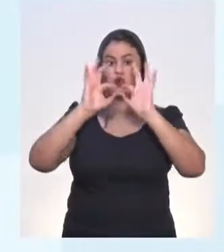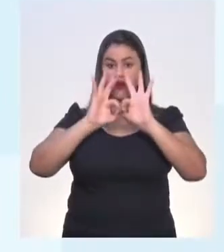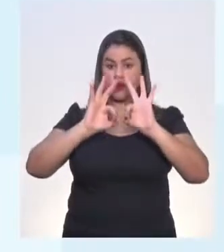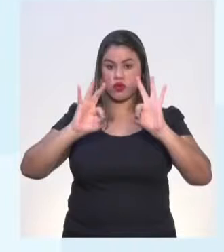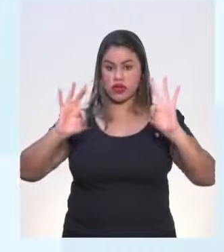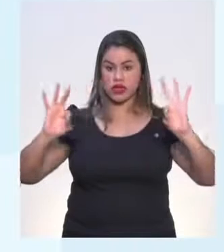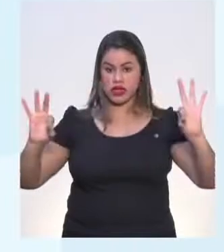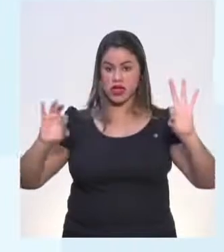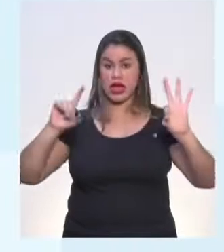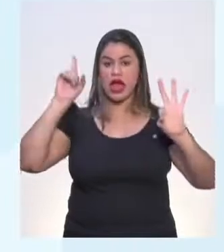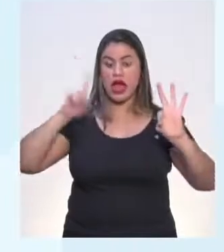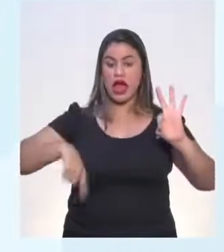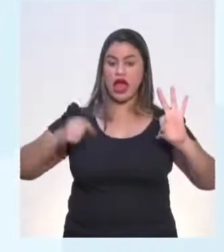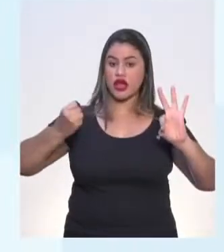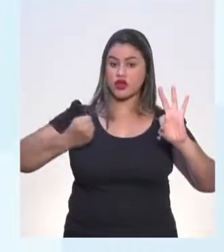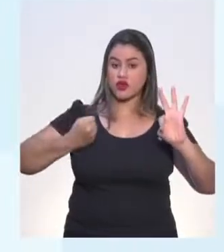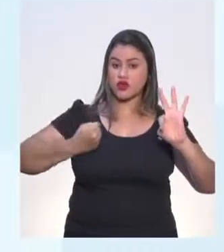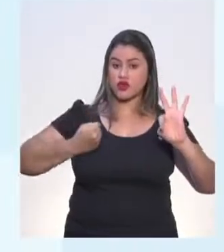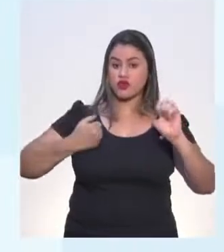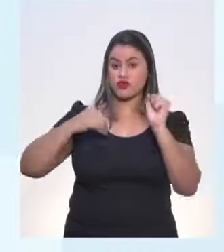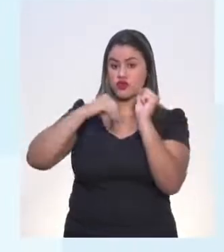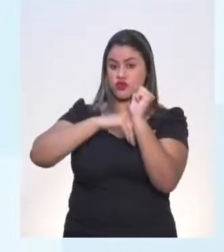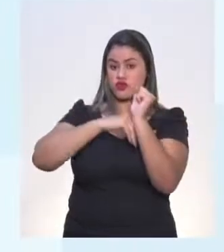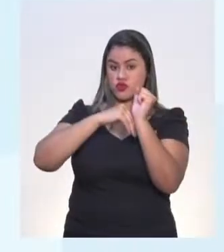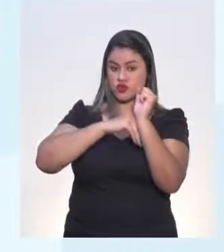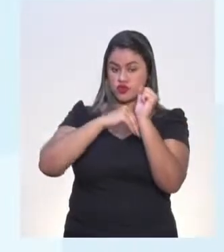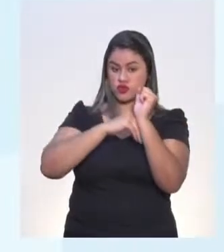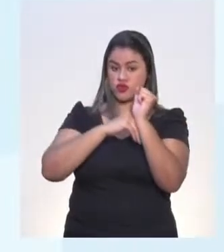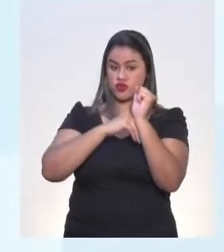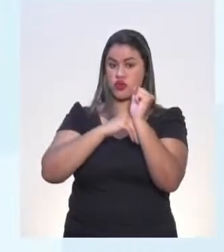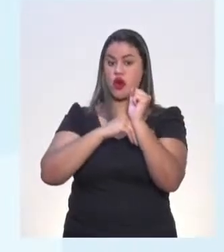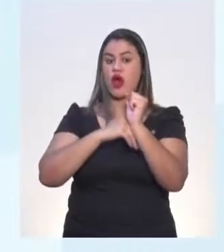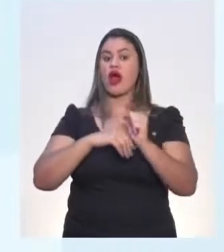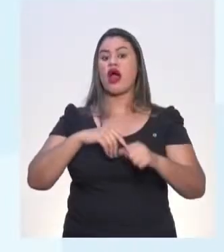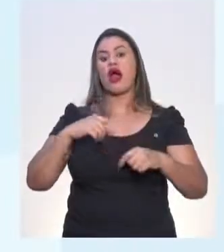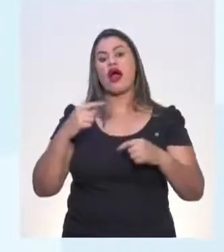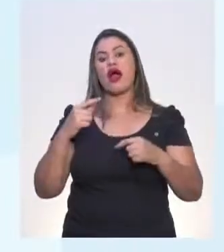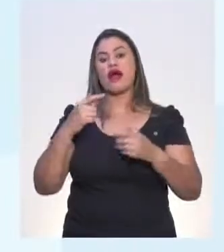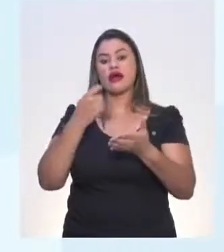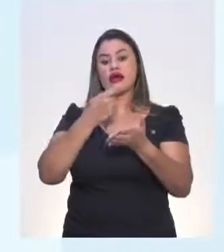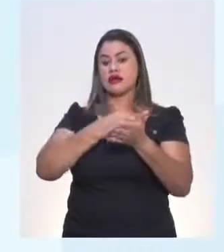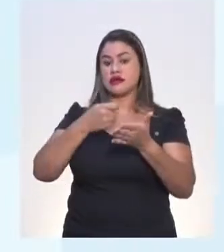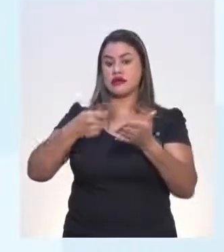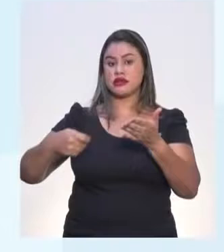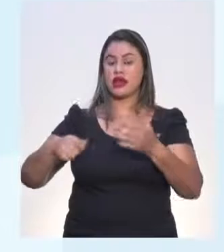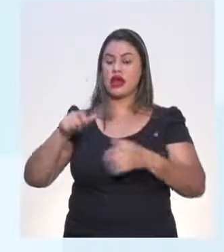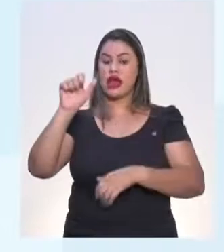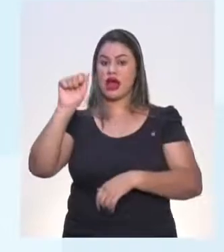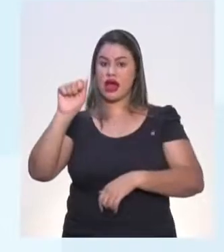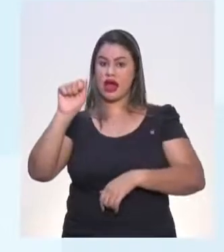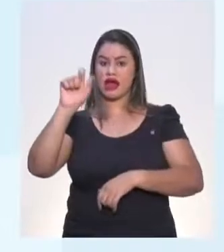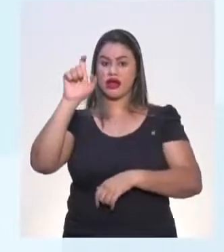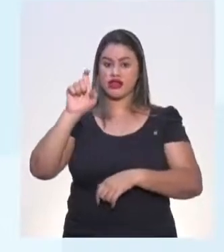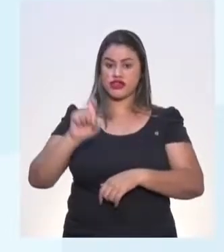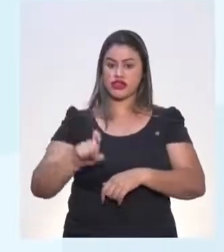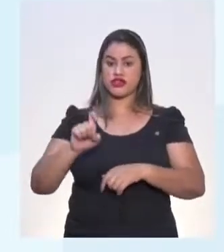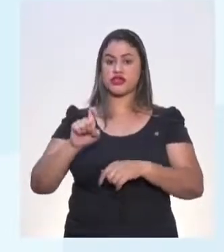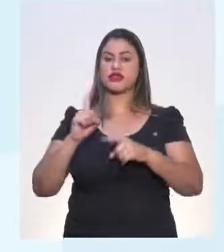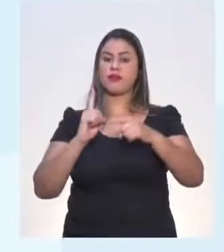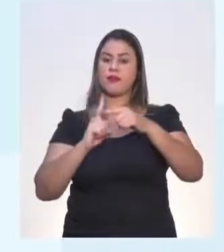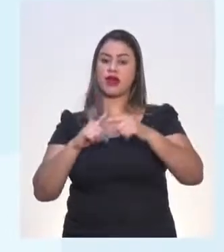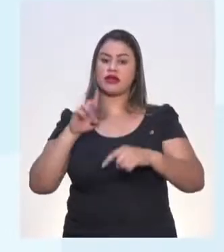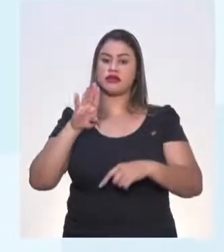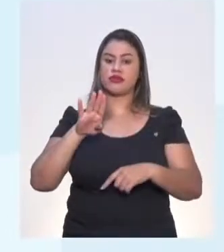com duas incógnitas, quando escrita na forma ax mais by é igual a